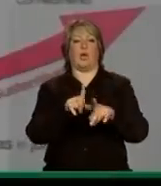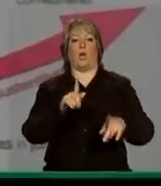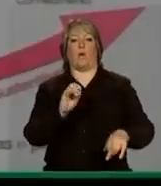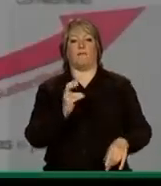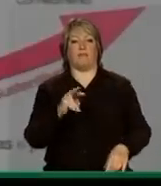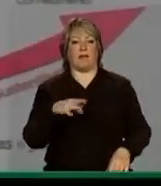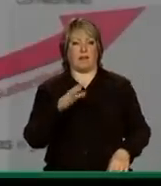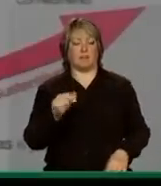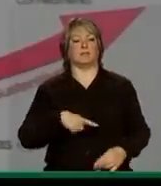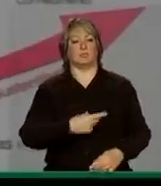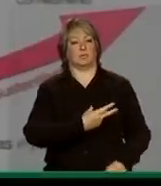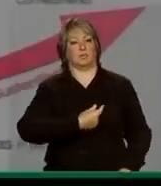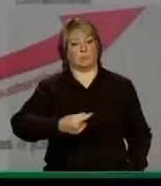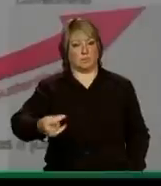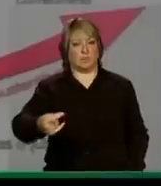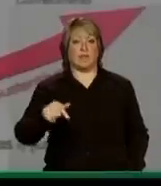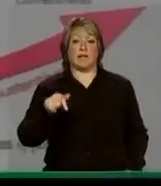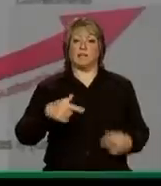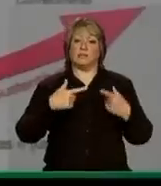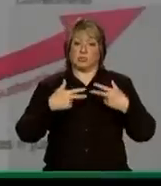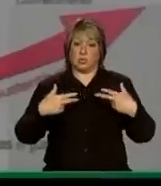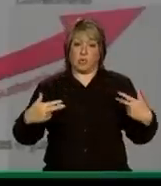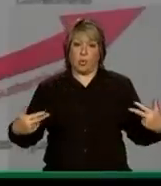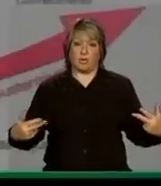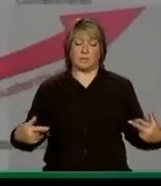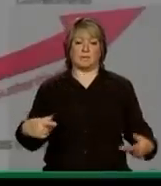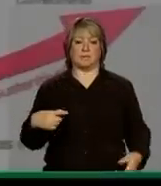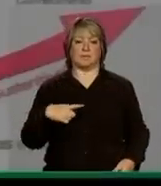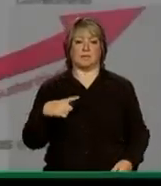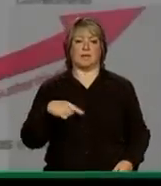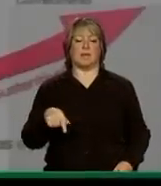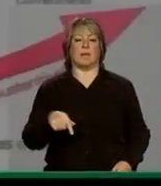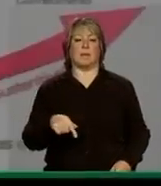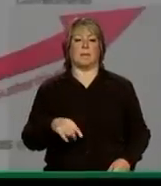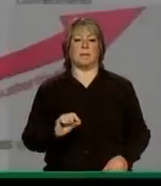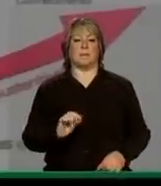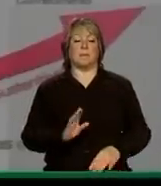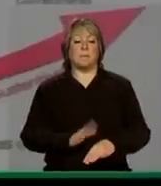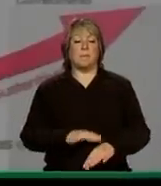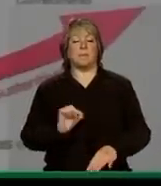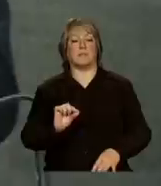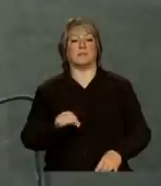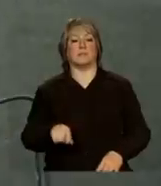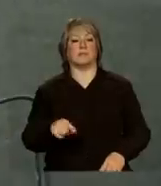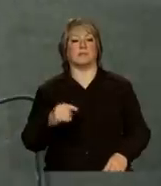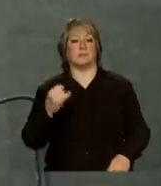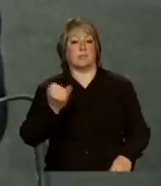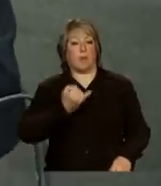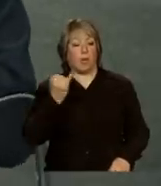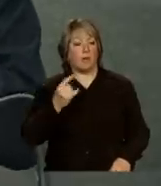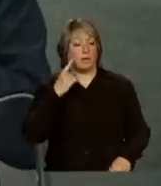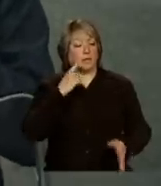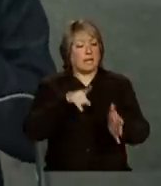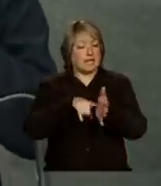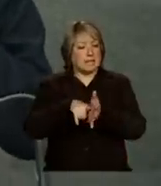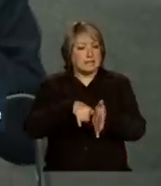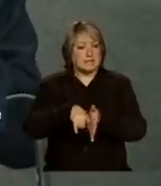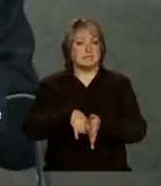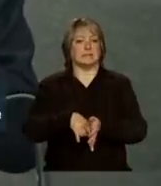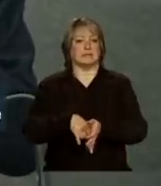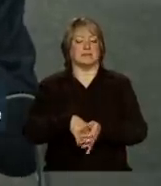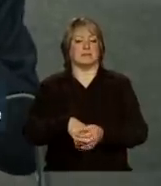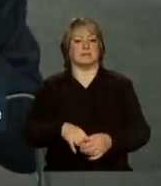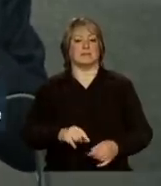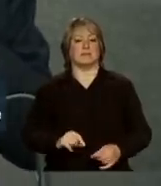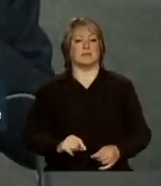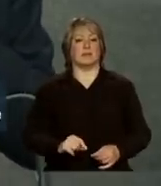e sustentabilidade são coisas evidentes e é mais uma vez importante analisar de